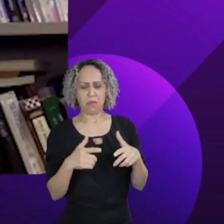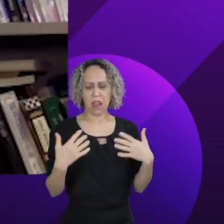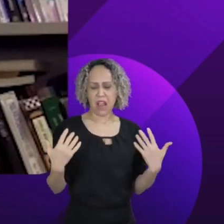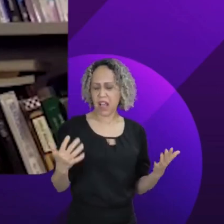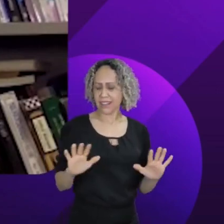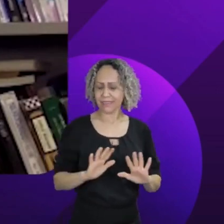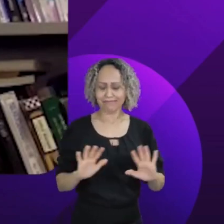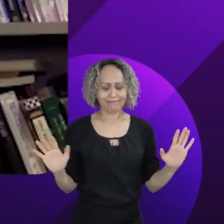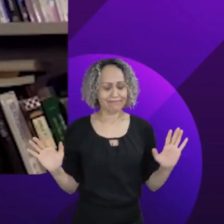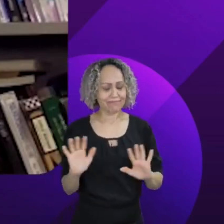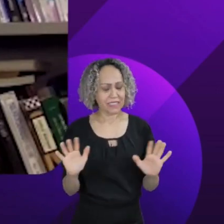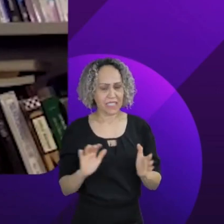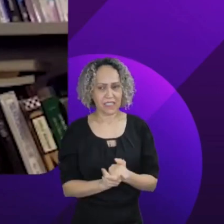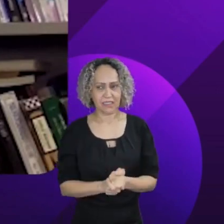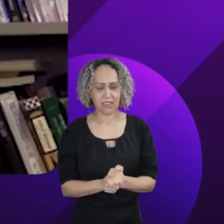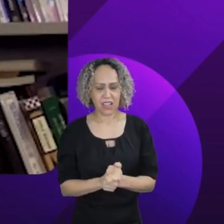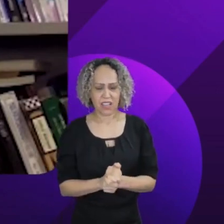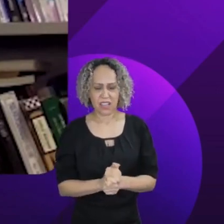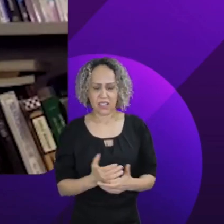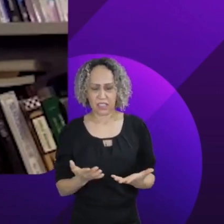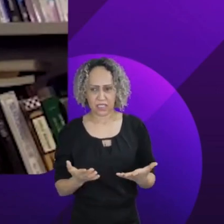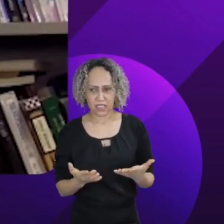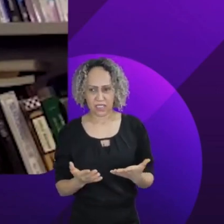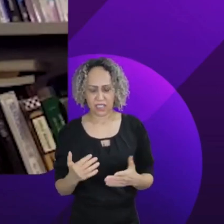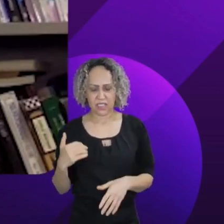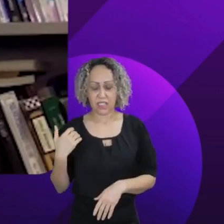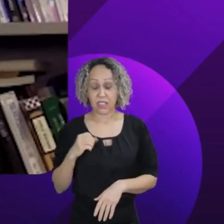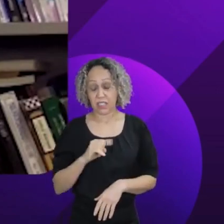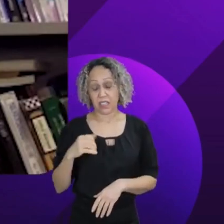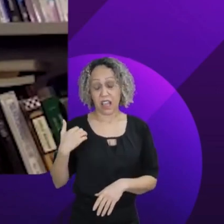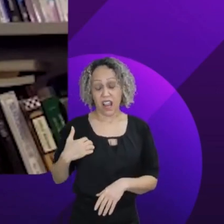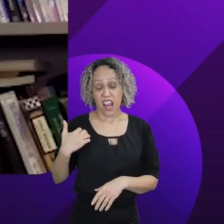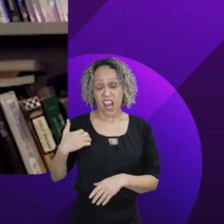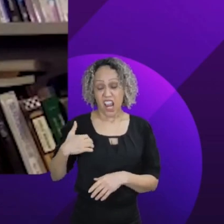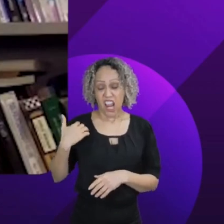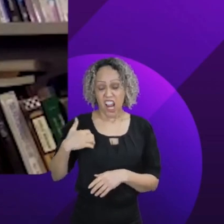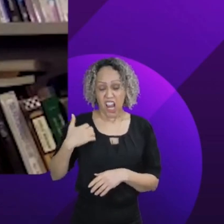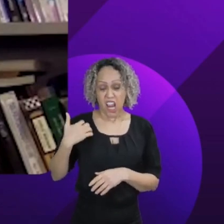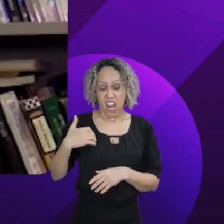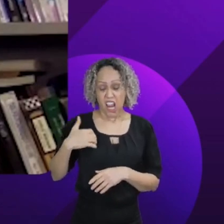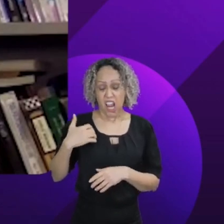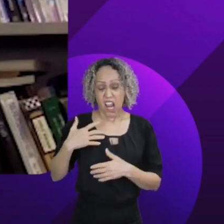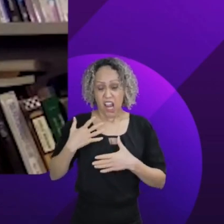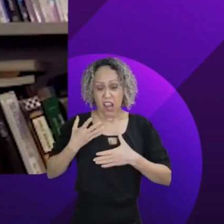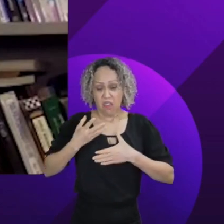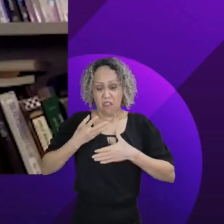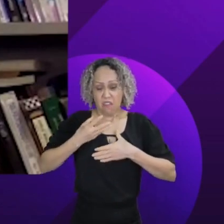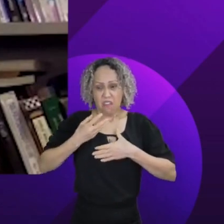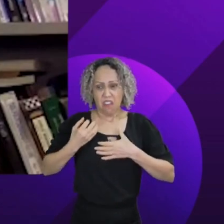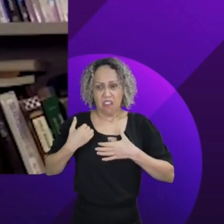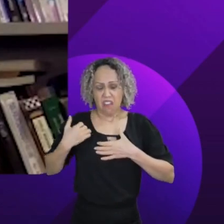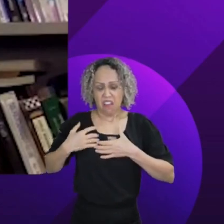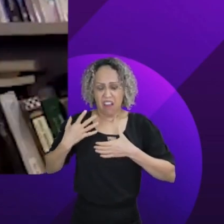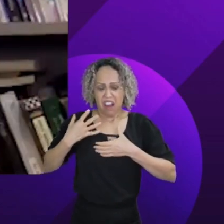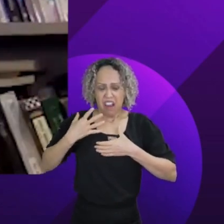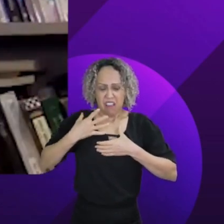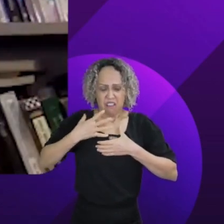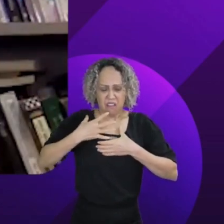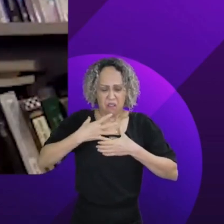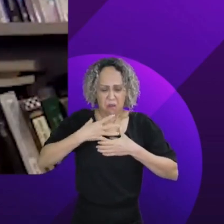né? E a supressão dela, muitas vezes, aumenta quadros de